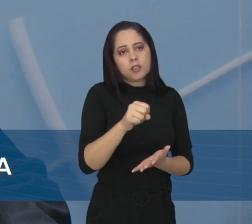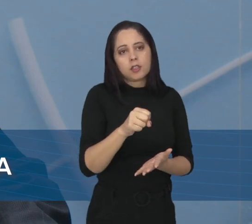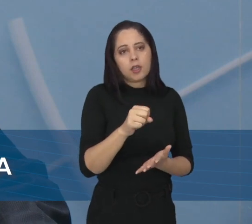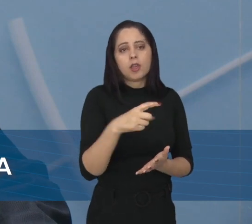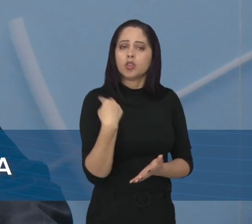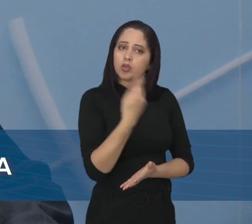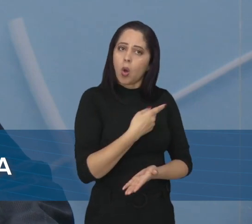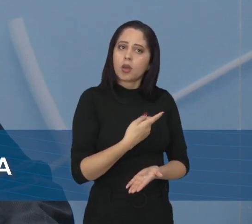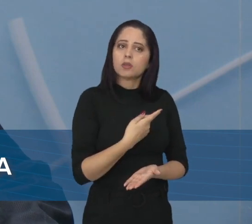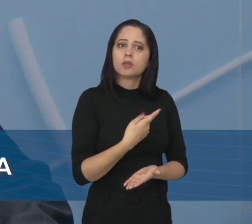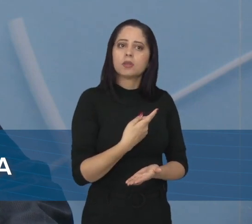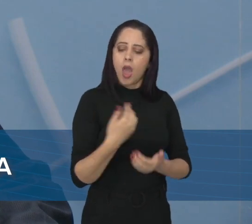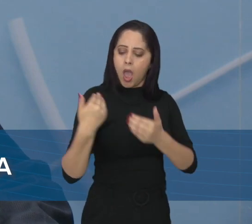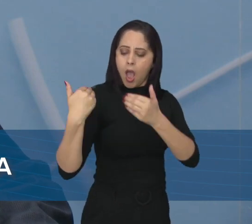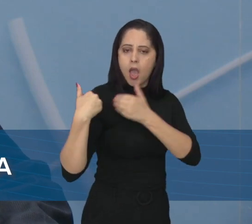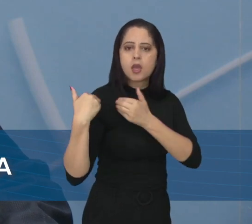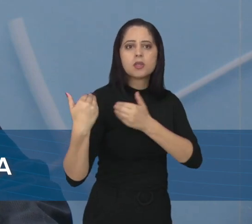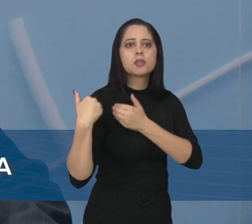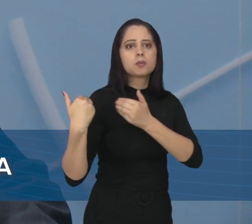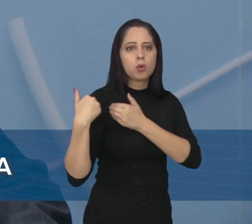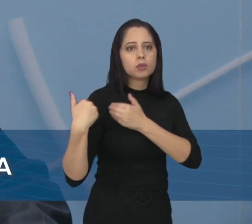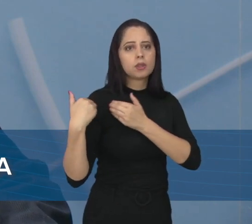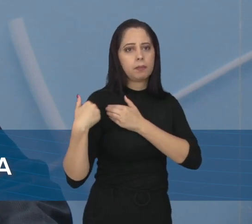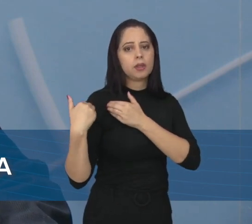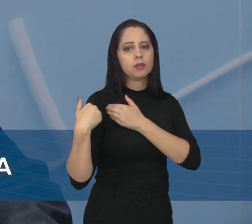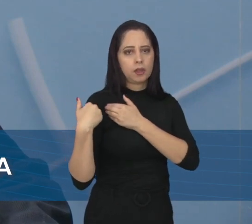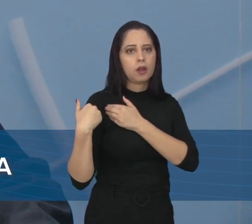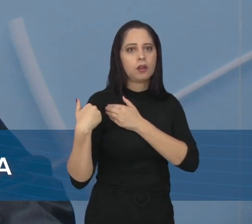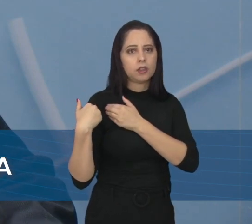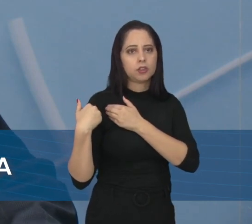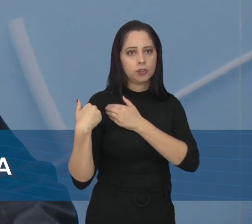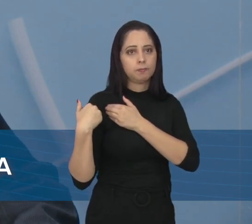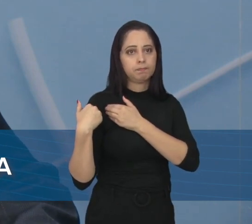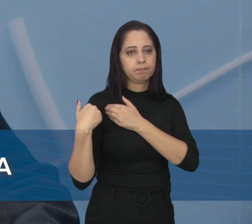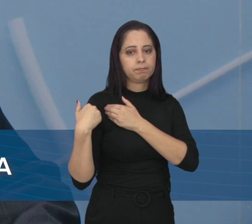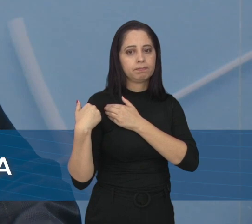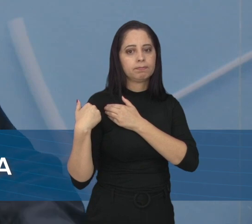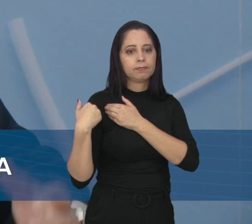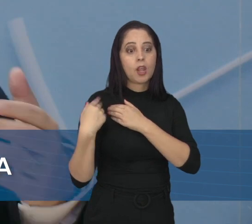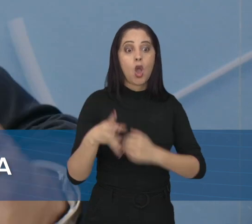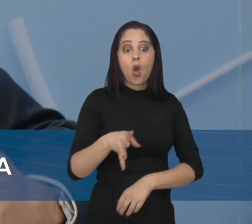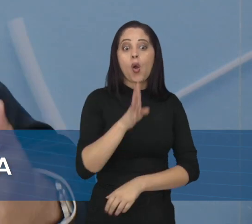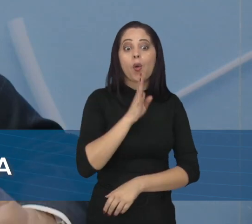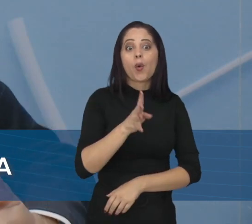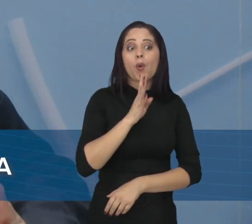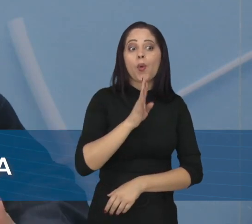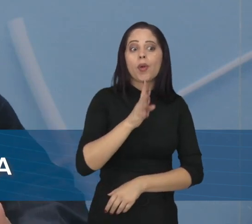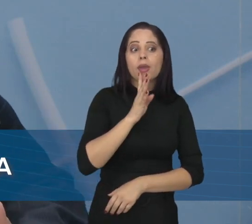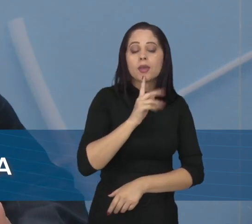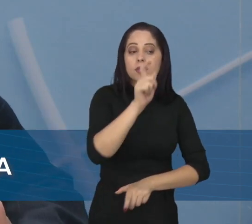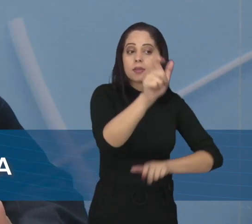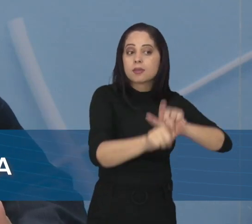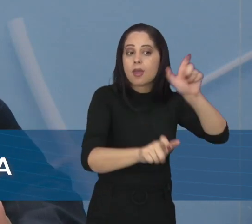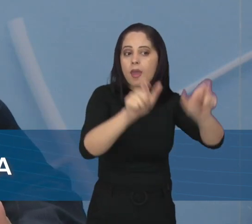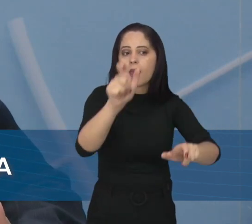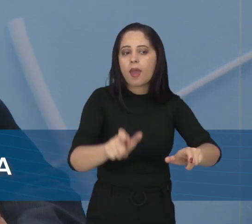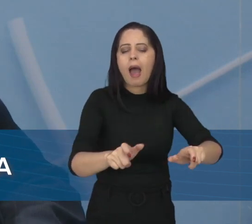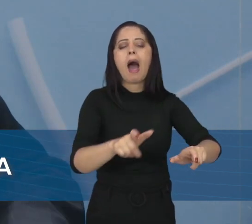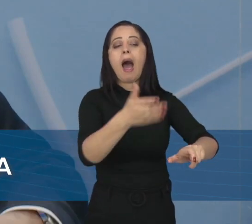o dever de, muito antes de criticar, conhecer aquilo que de fato eu